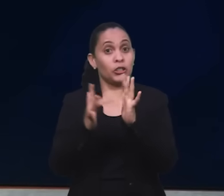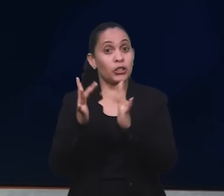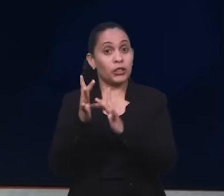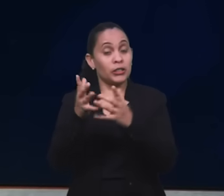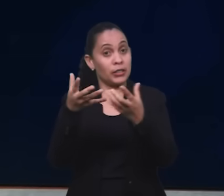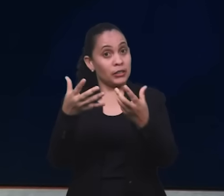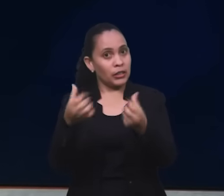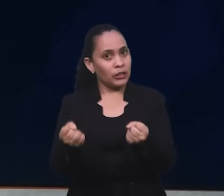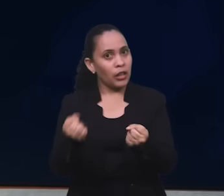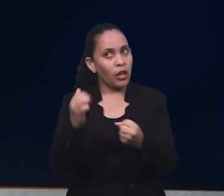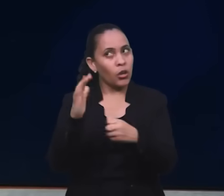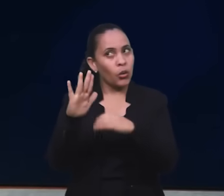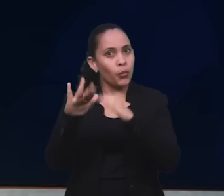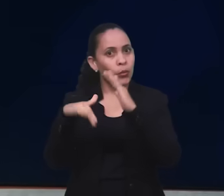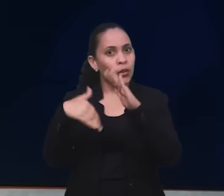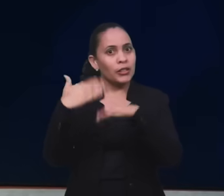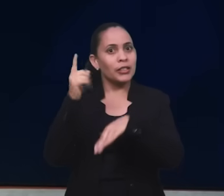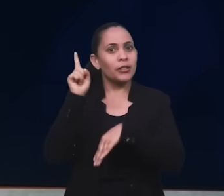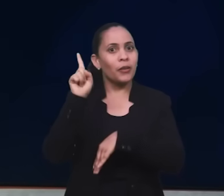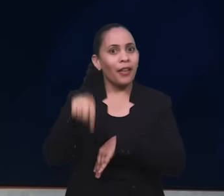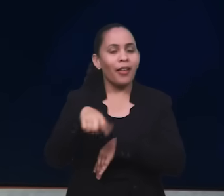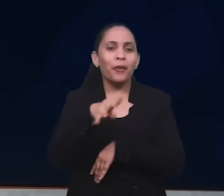Jesus. E o processo é o